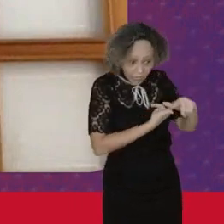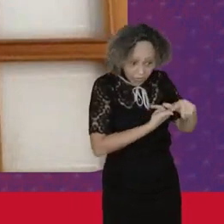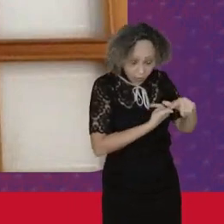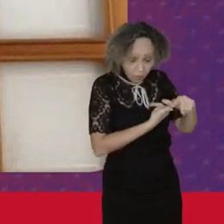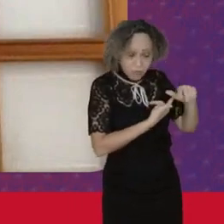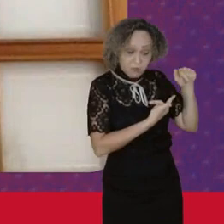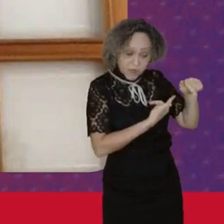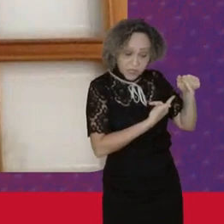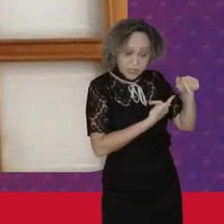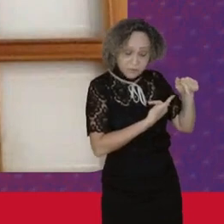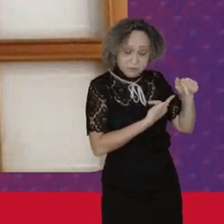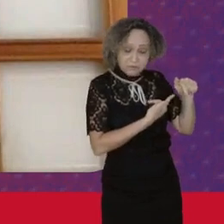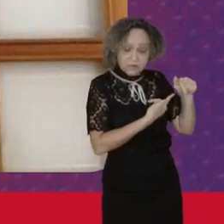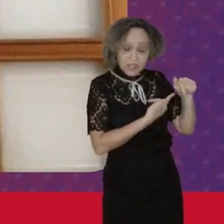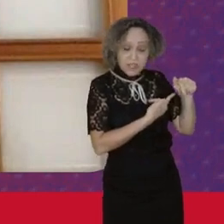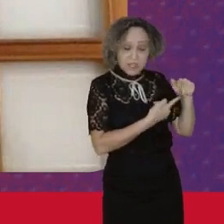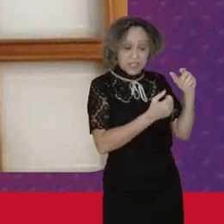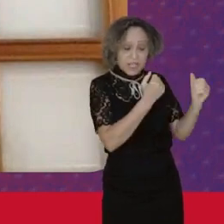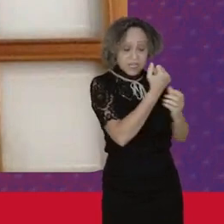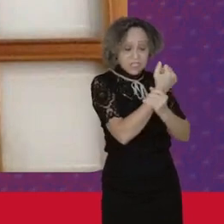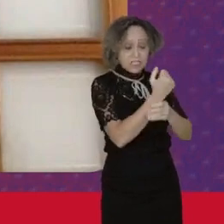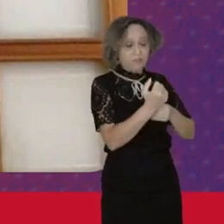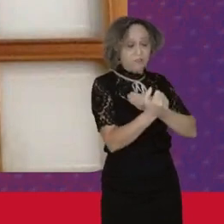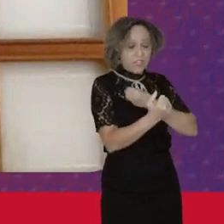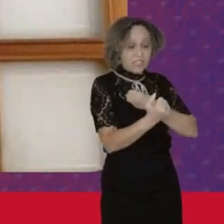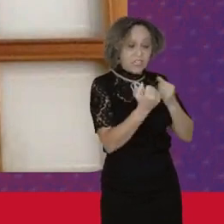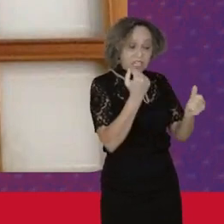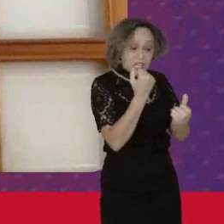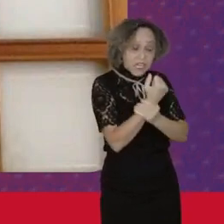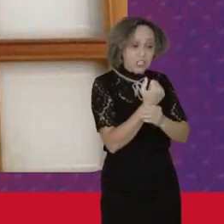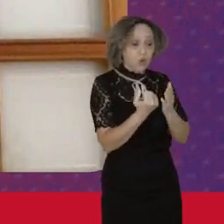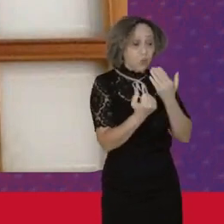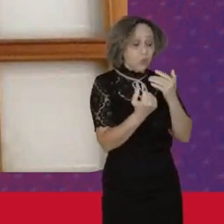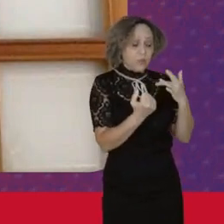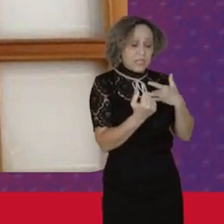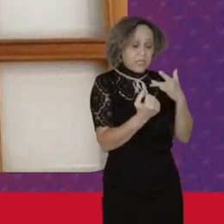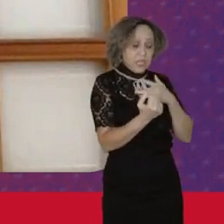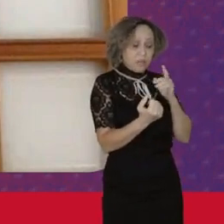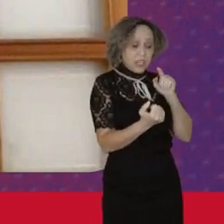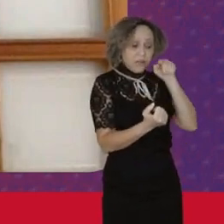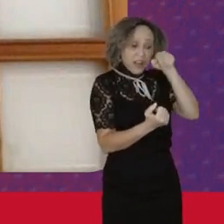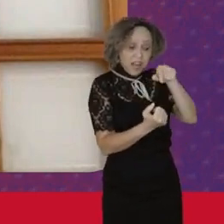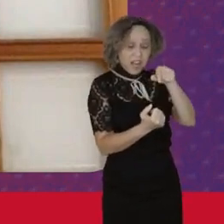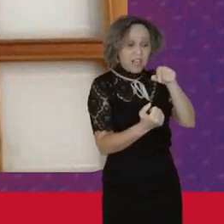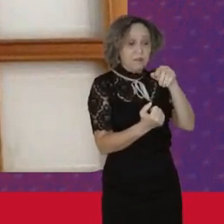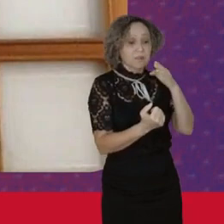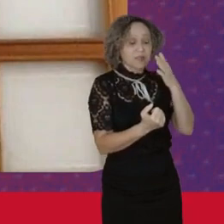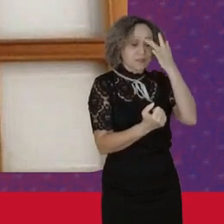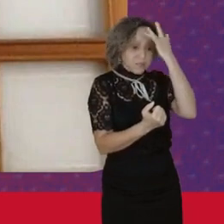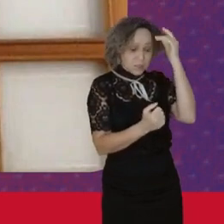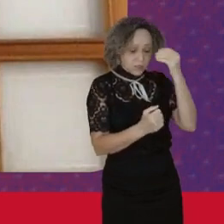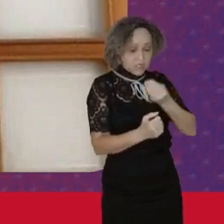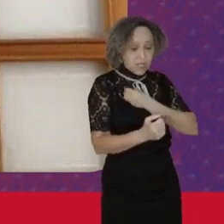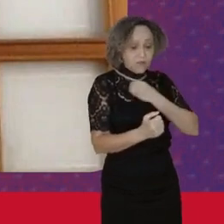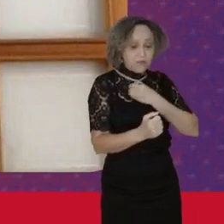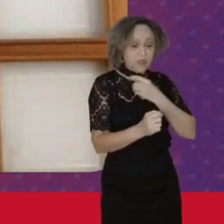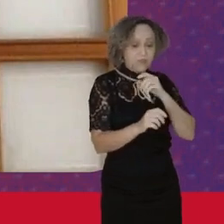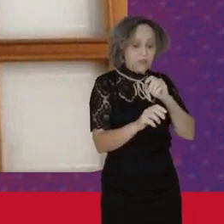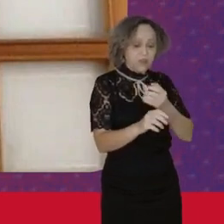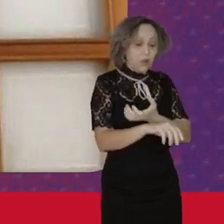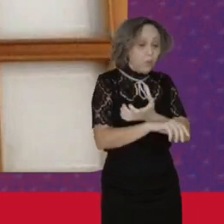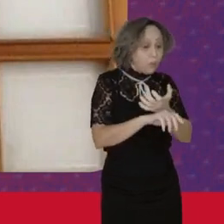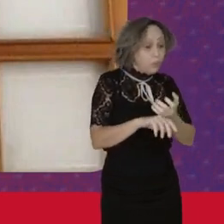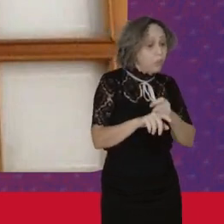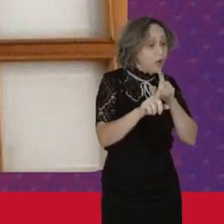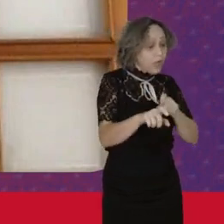né, que garante vida, que garante comida saudável na mesa de quem mora no campo e quem mora na cidade, né? Eu acho que é por aí que